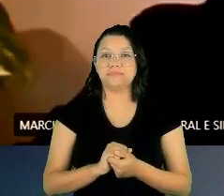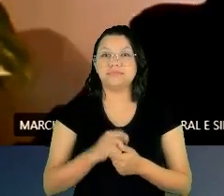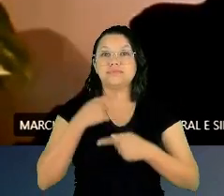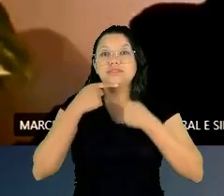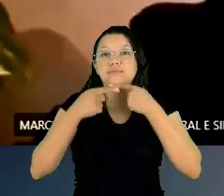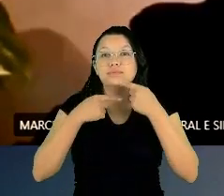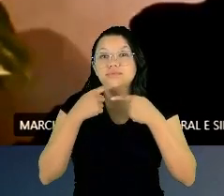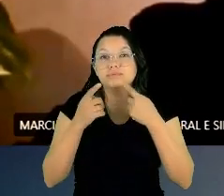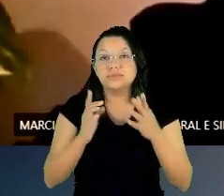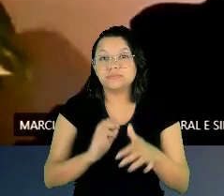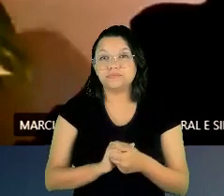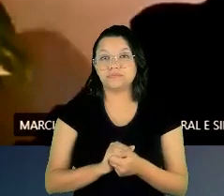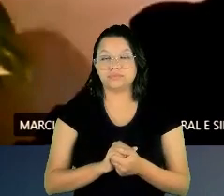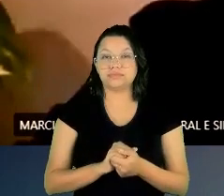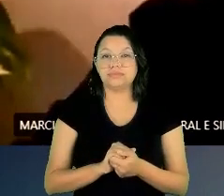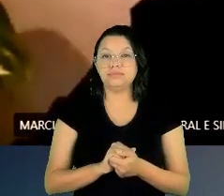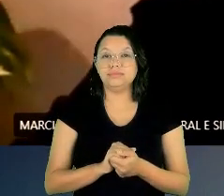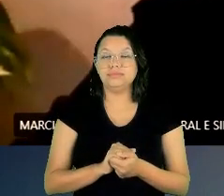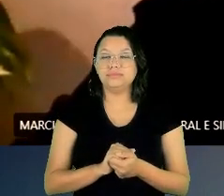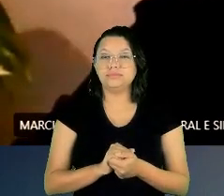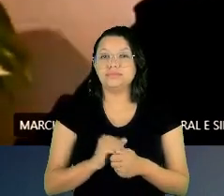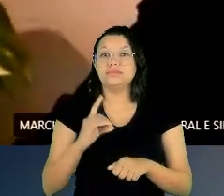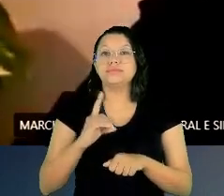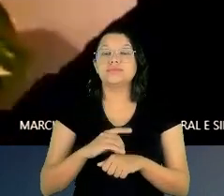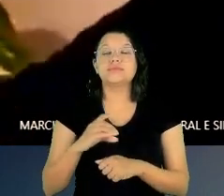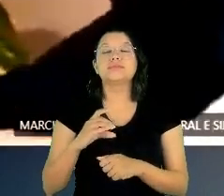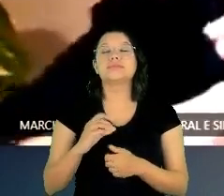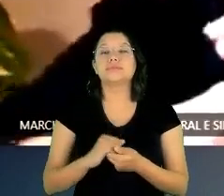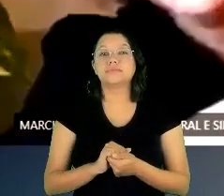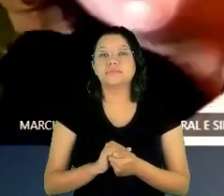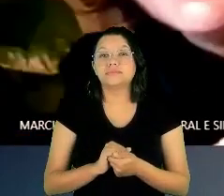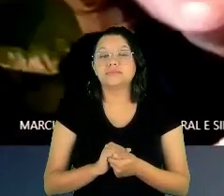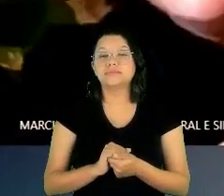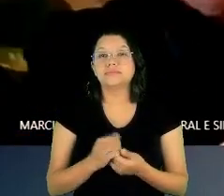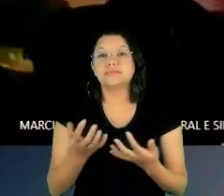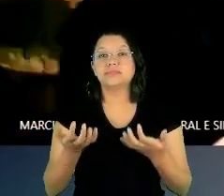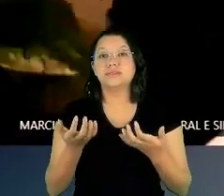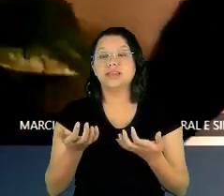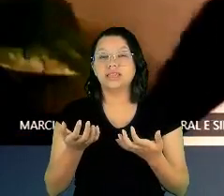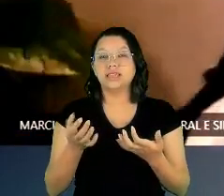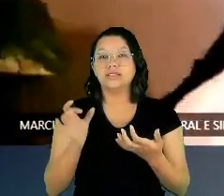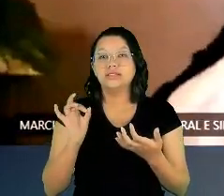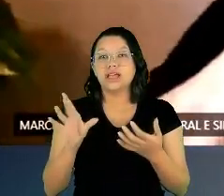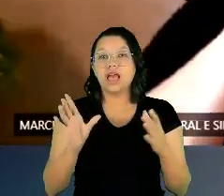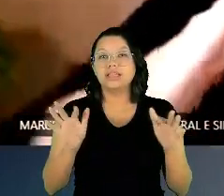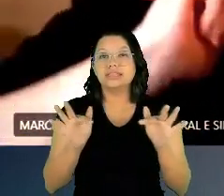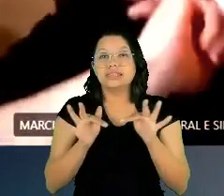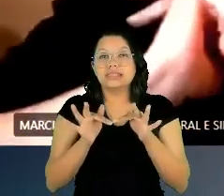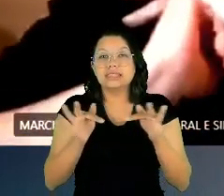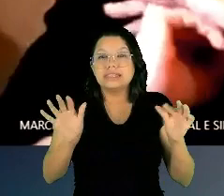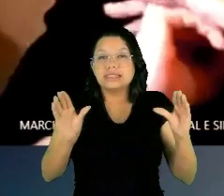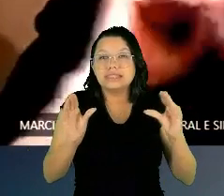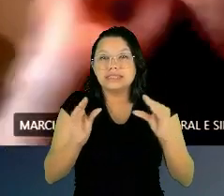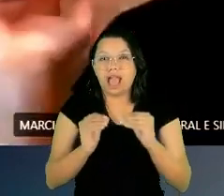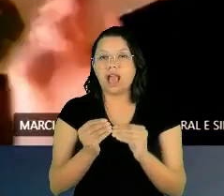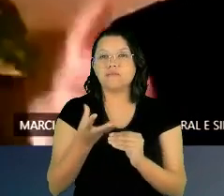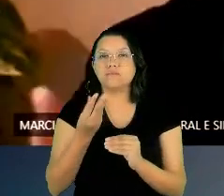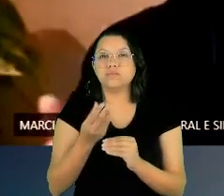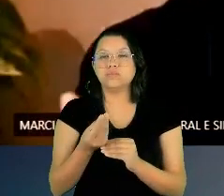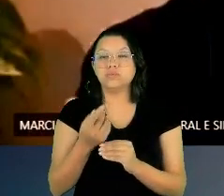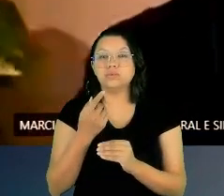perguntas, dúvidas. Doutora Camila, eu queria só,